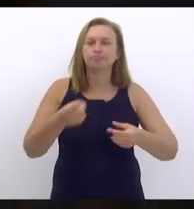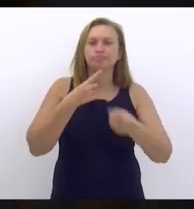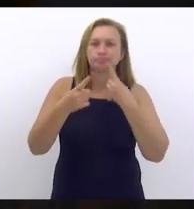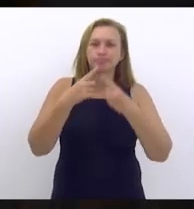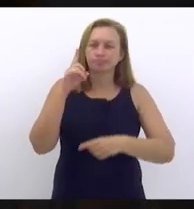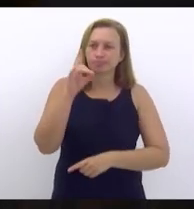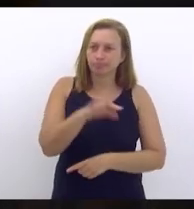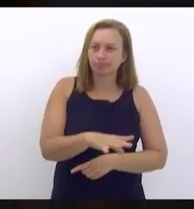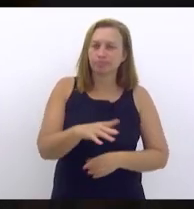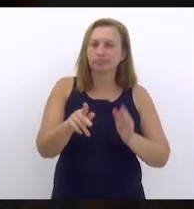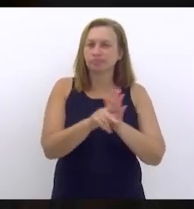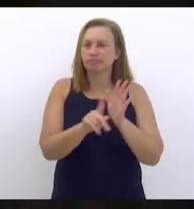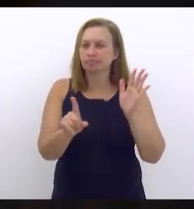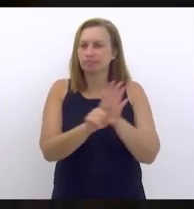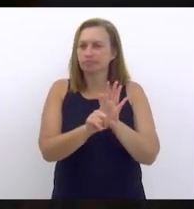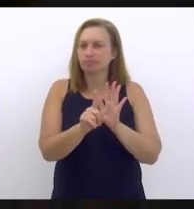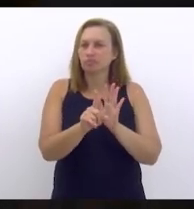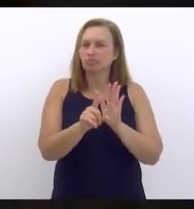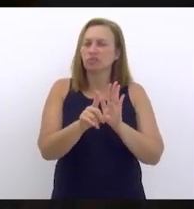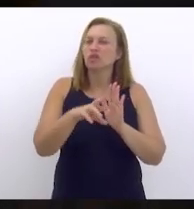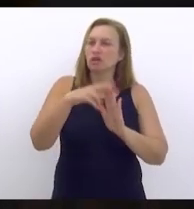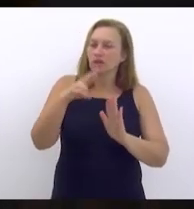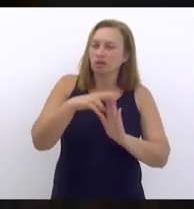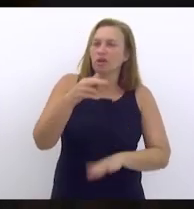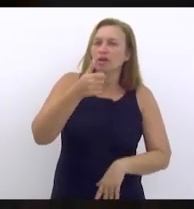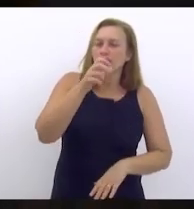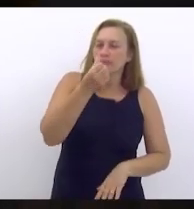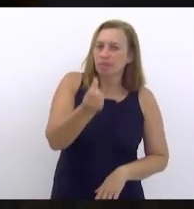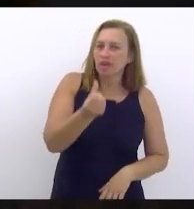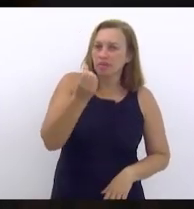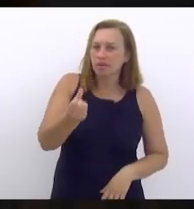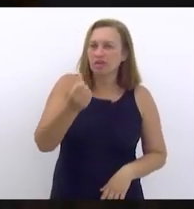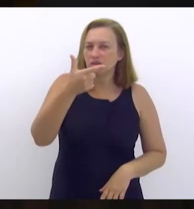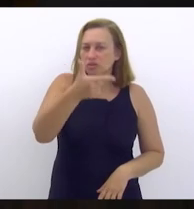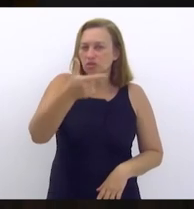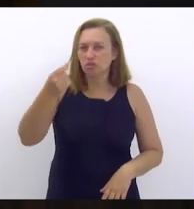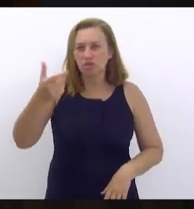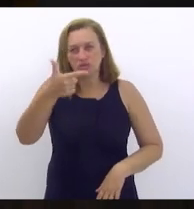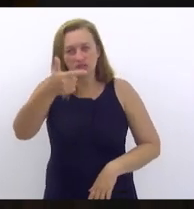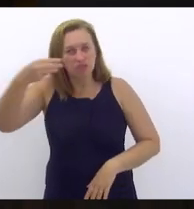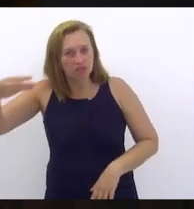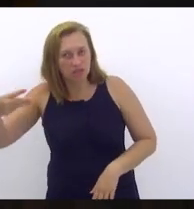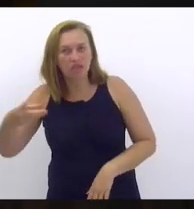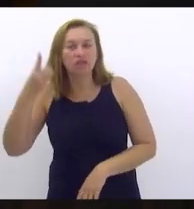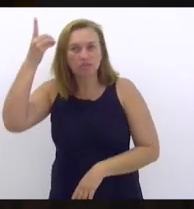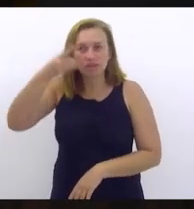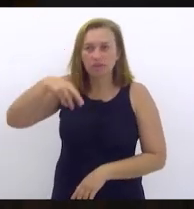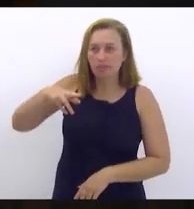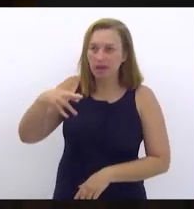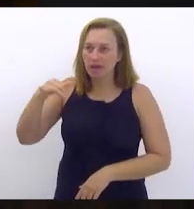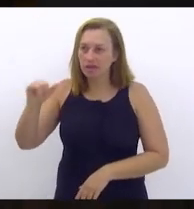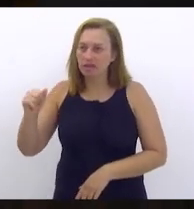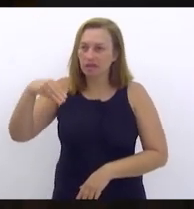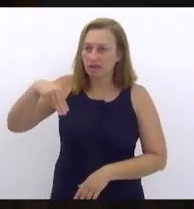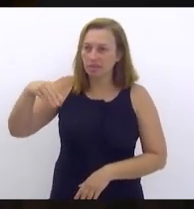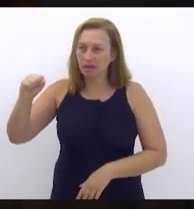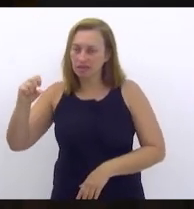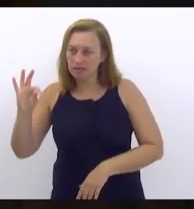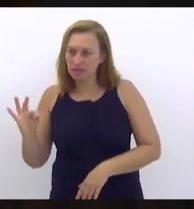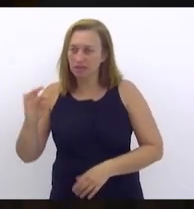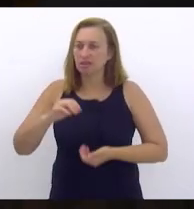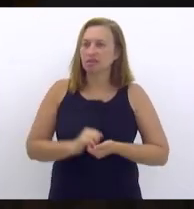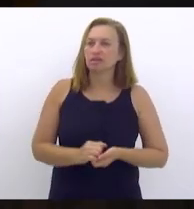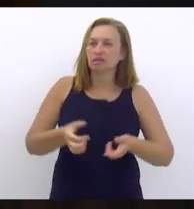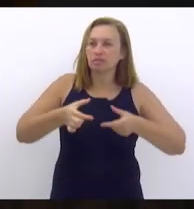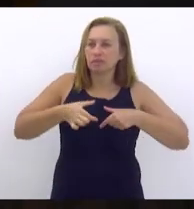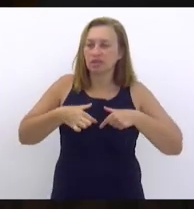discussão única, projeto de resolução número 66-2023, de autoria da deputada Marina, do MST, que